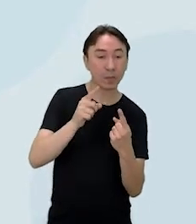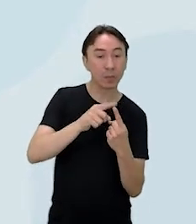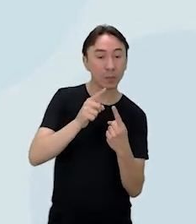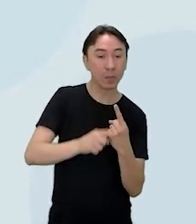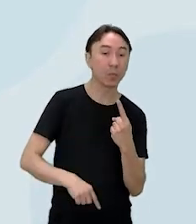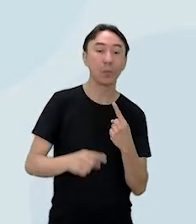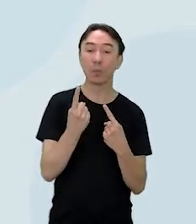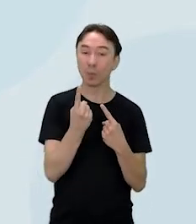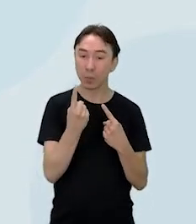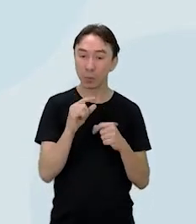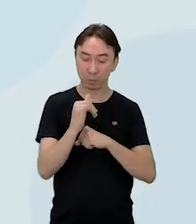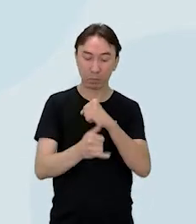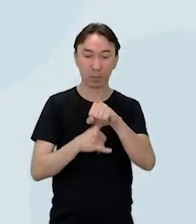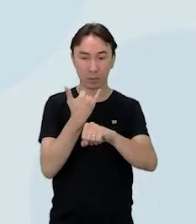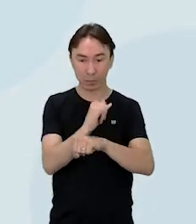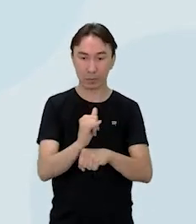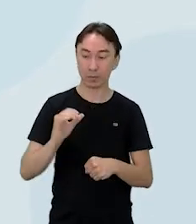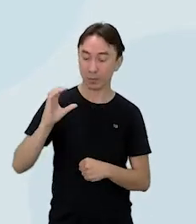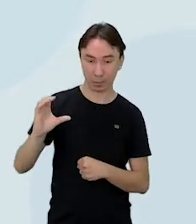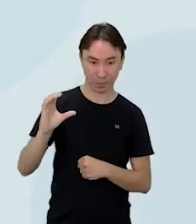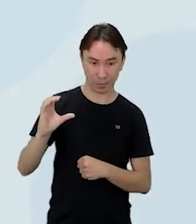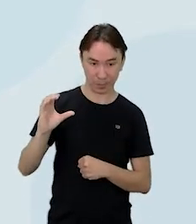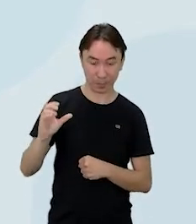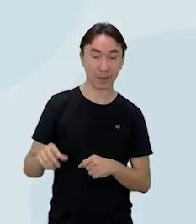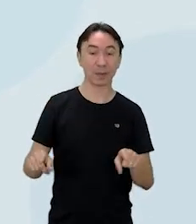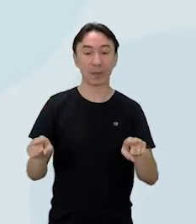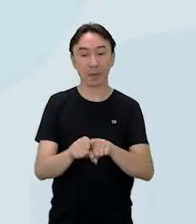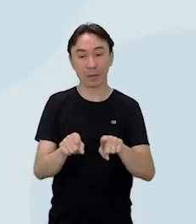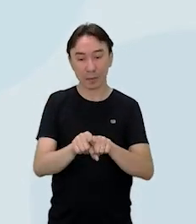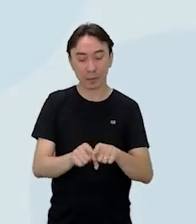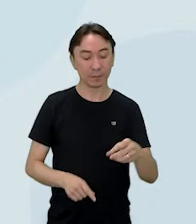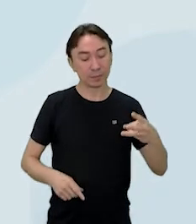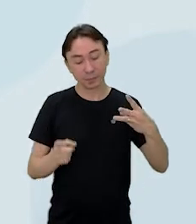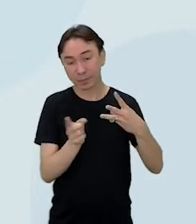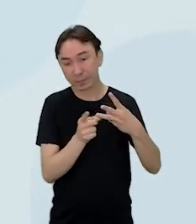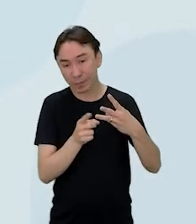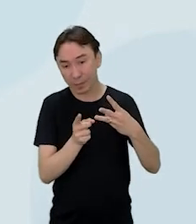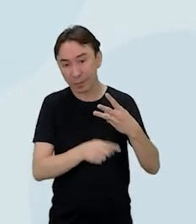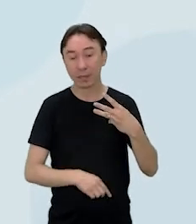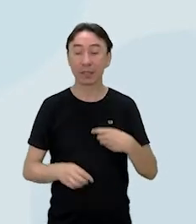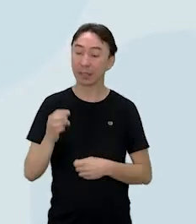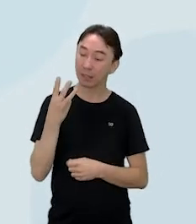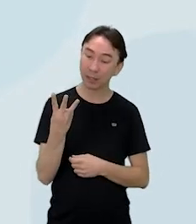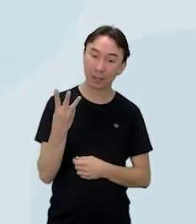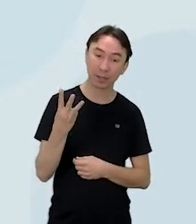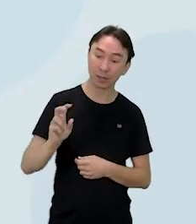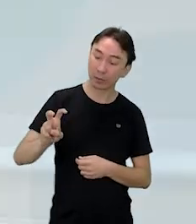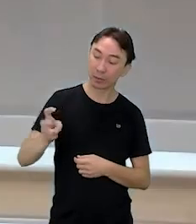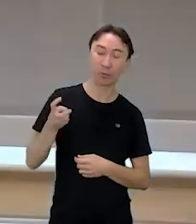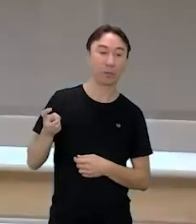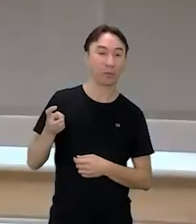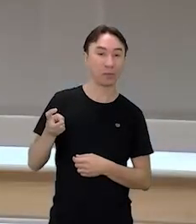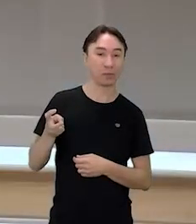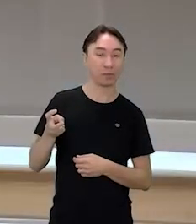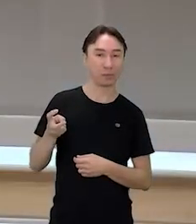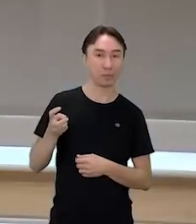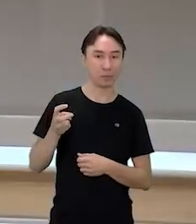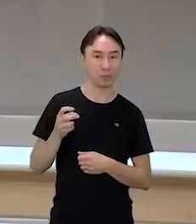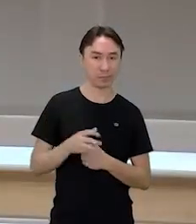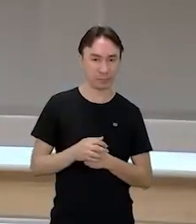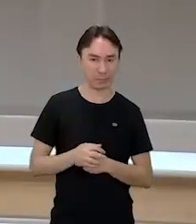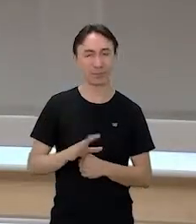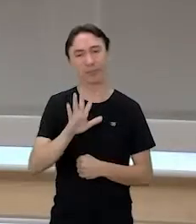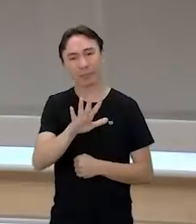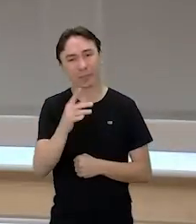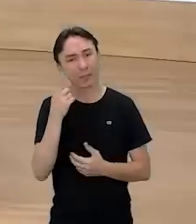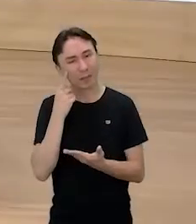elemento químico carbono e 3 átomos do elemento químico oxigênio. Professor, perguntinha básica. Vamos lá. Quantos átomos